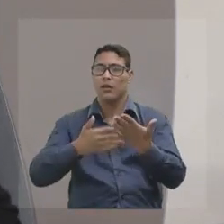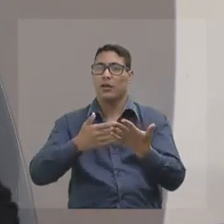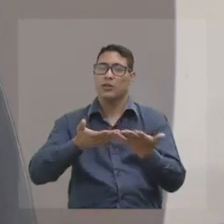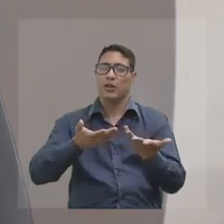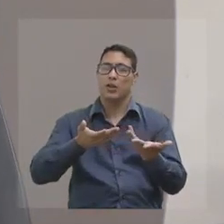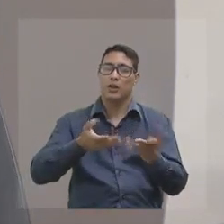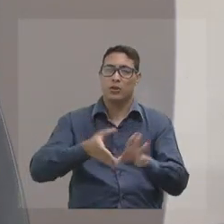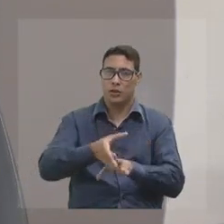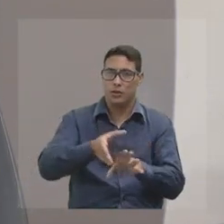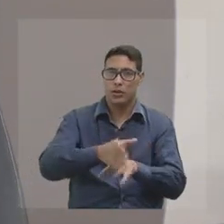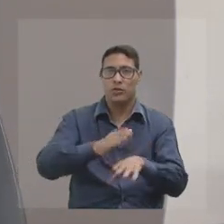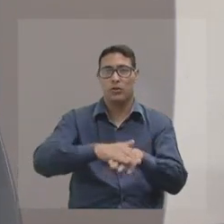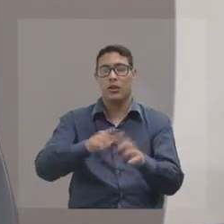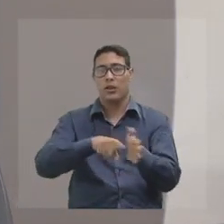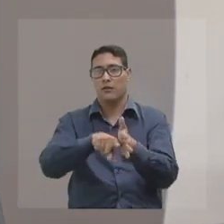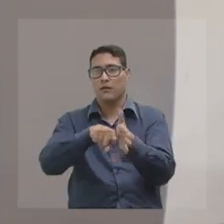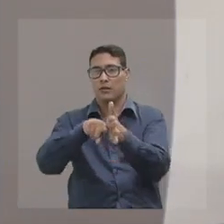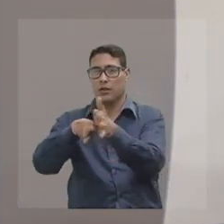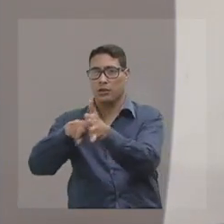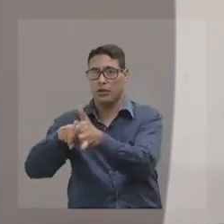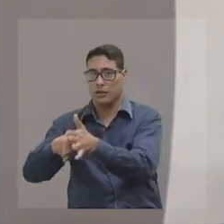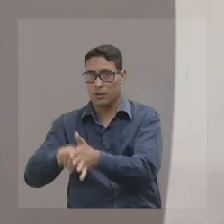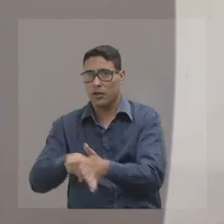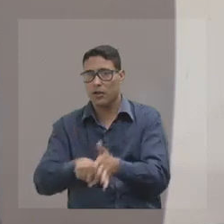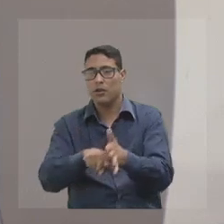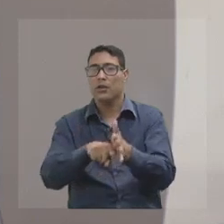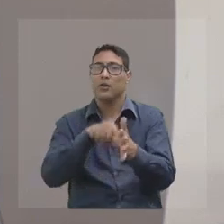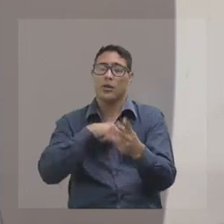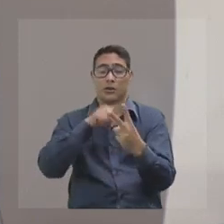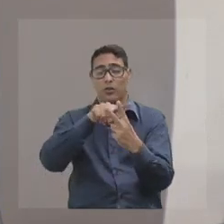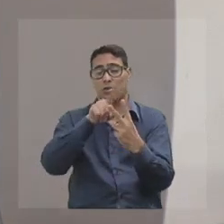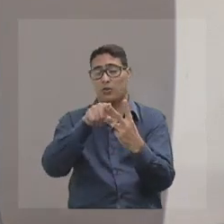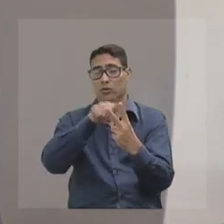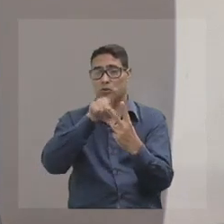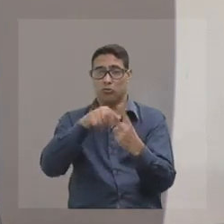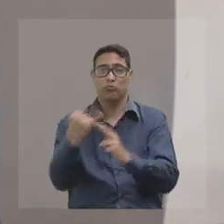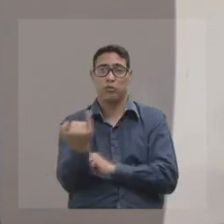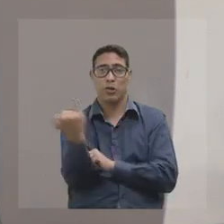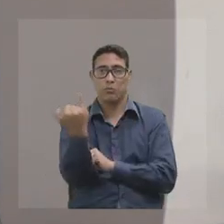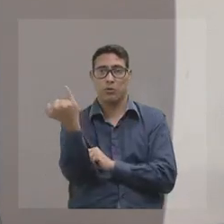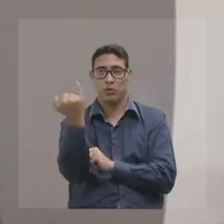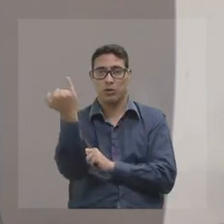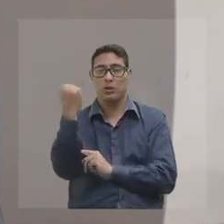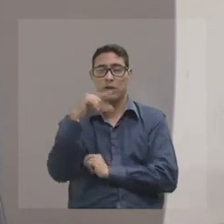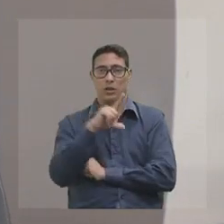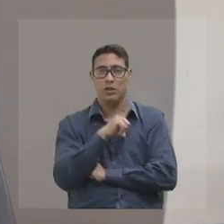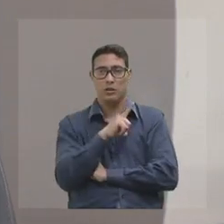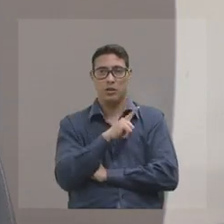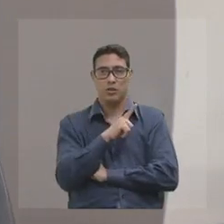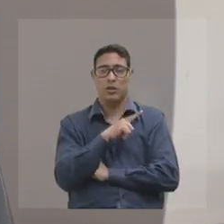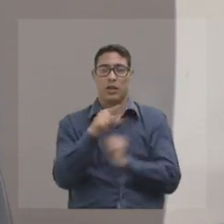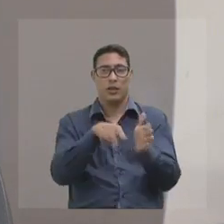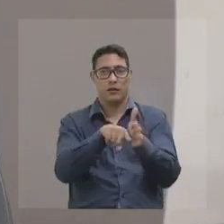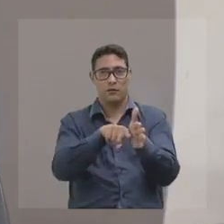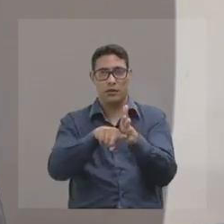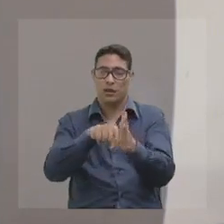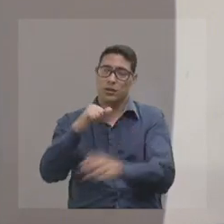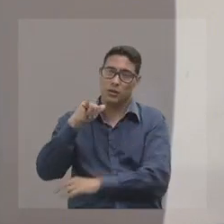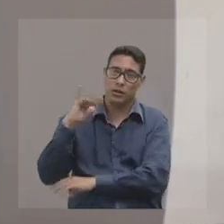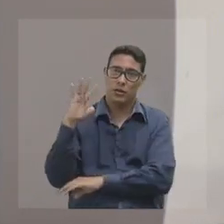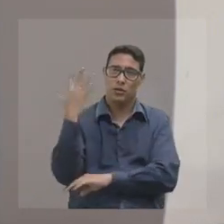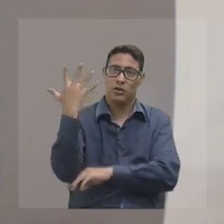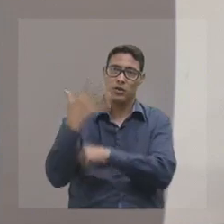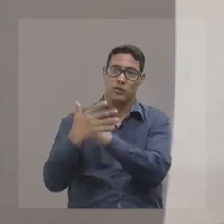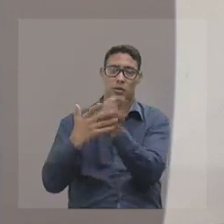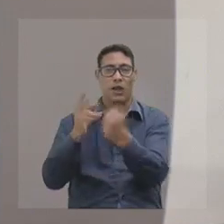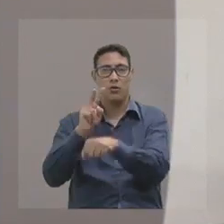a fiscalização queria destacar aqui dois importantes programas que nós temos a fiscalização ambiental preventiva